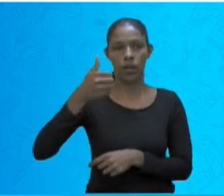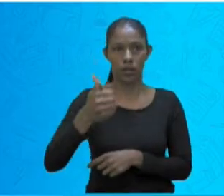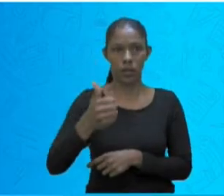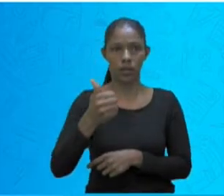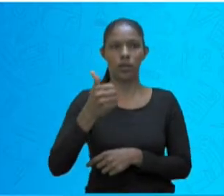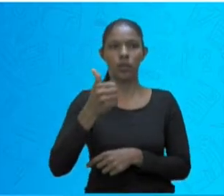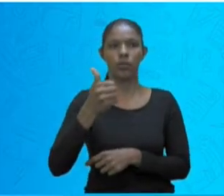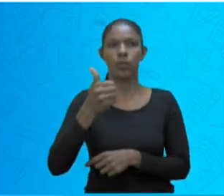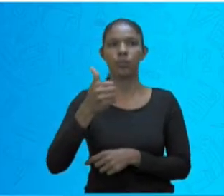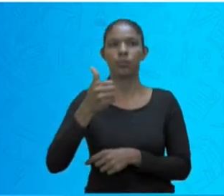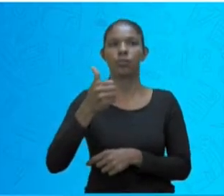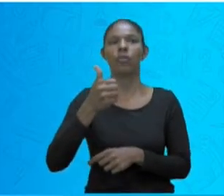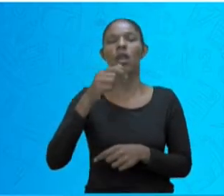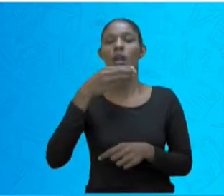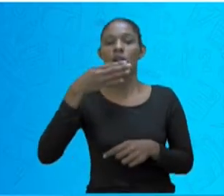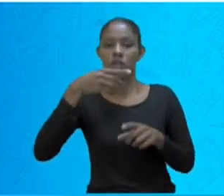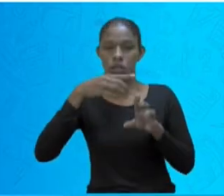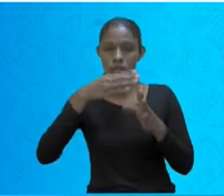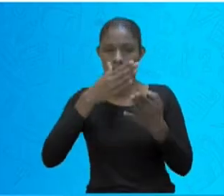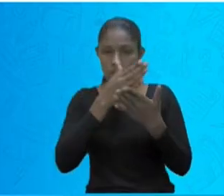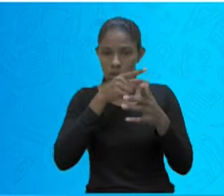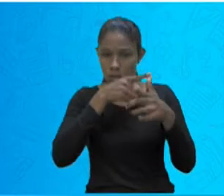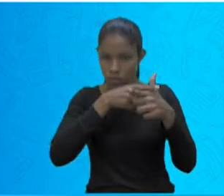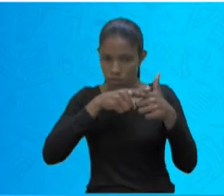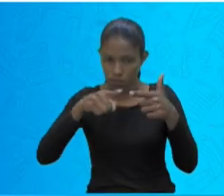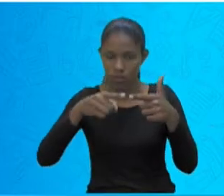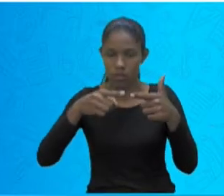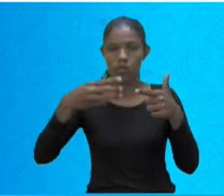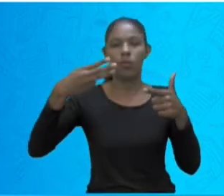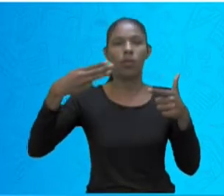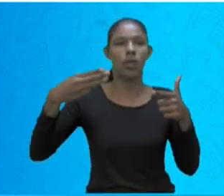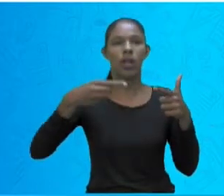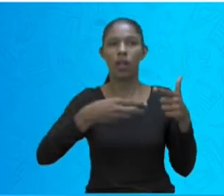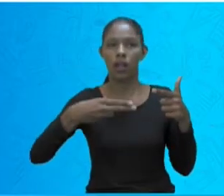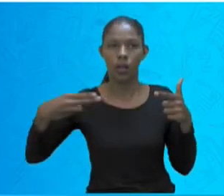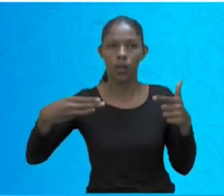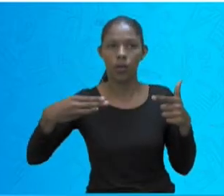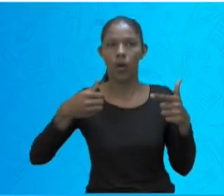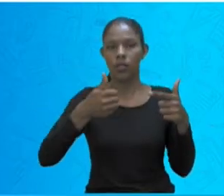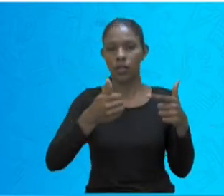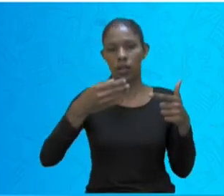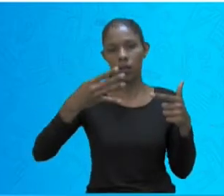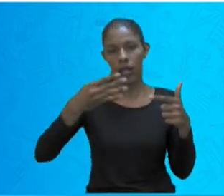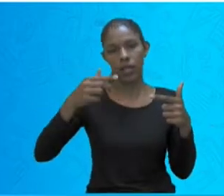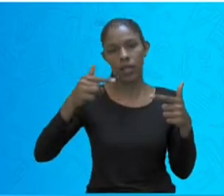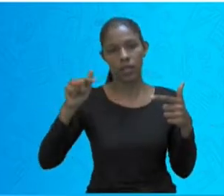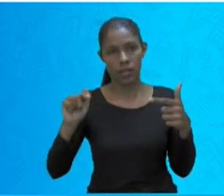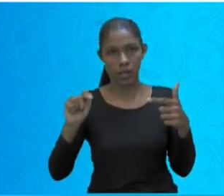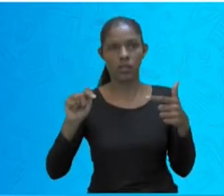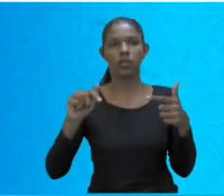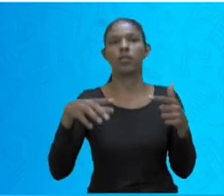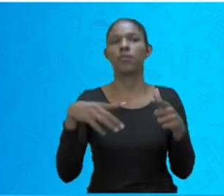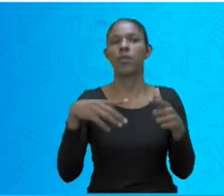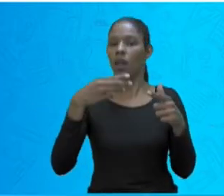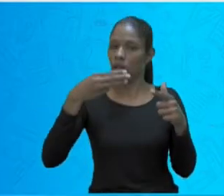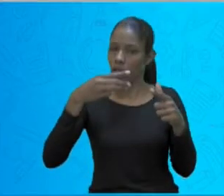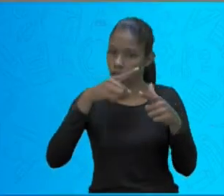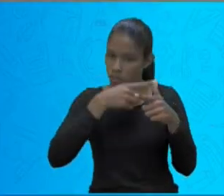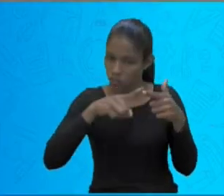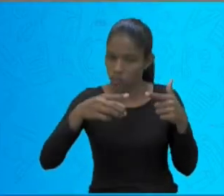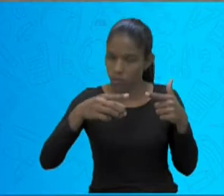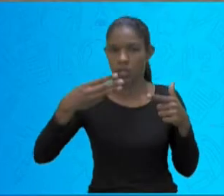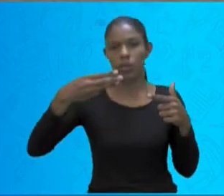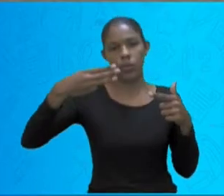3, 49. 49 dividido por 7, 7. Que dividido por 7,